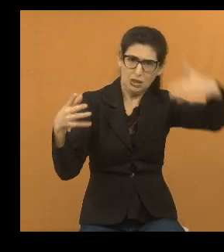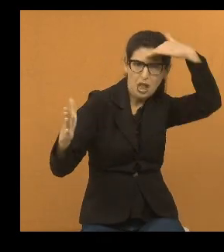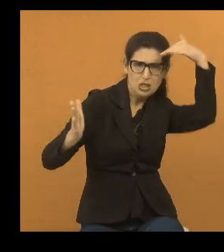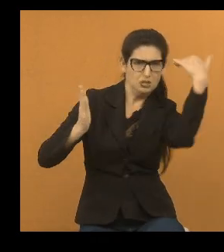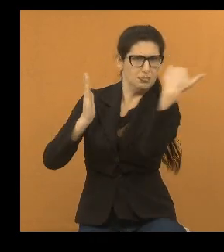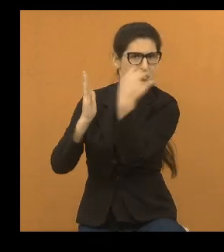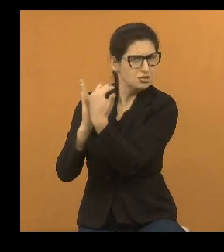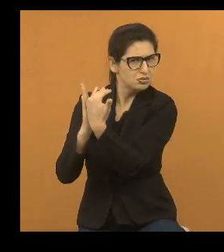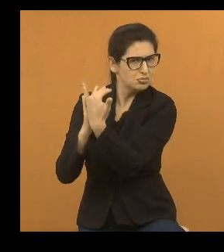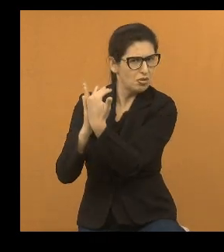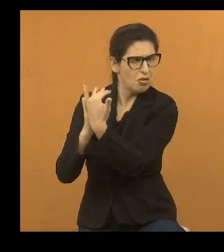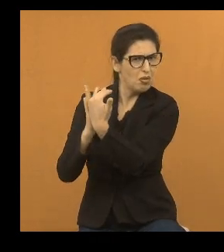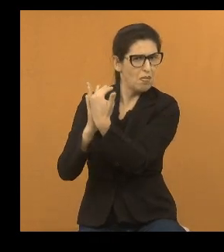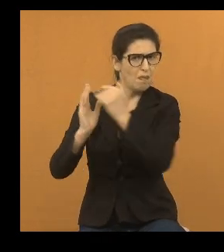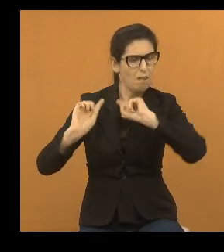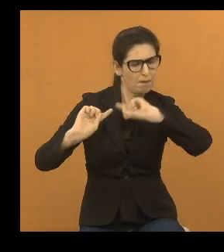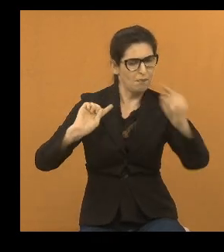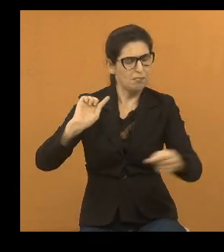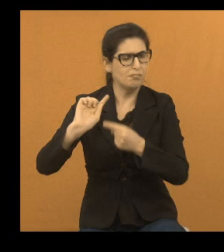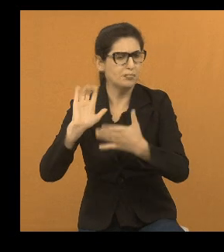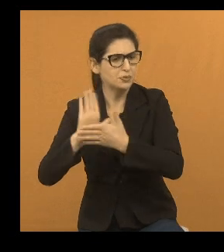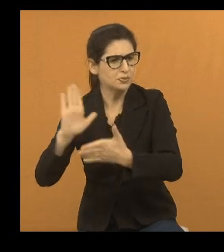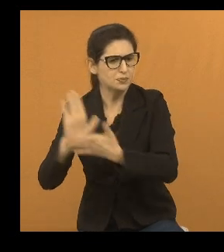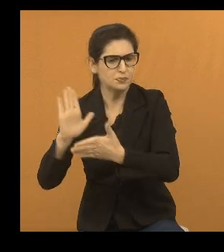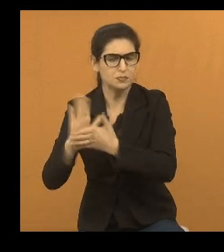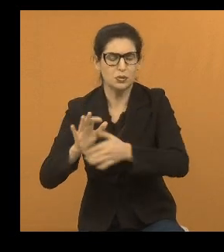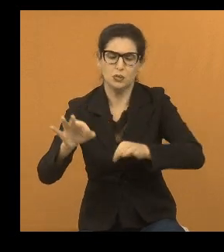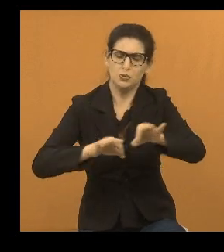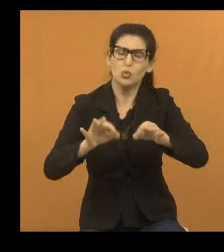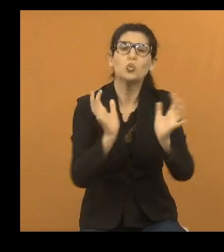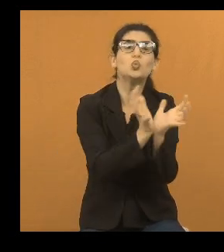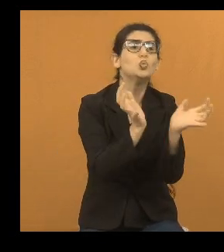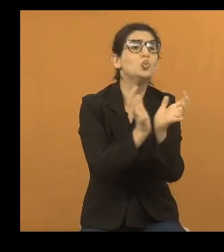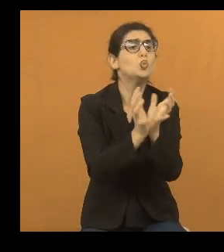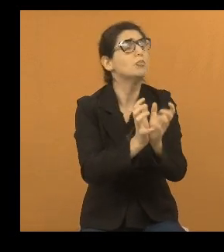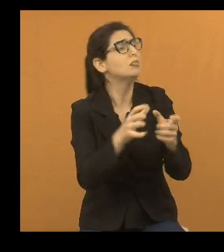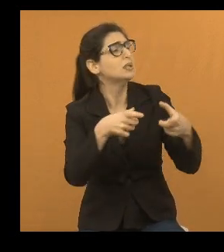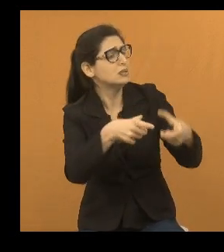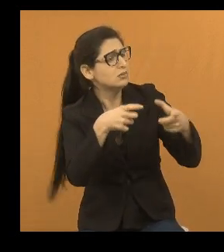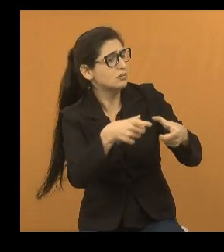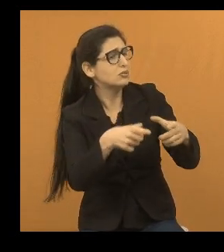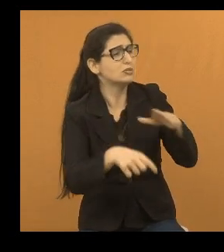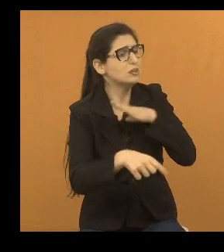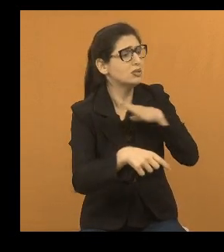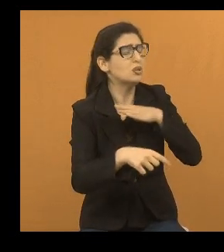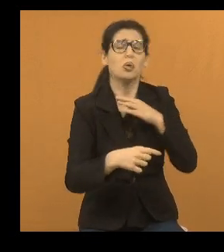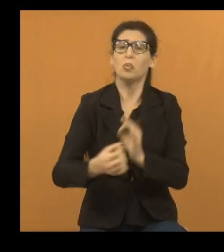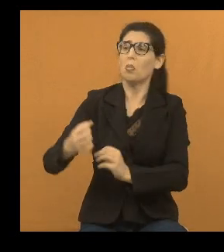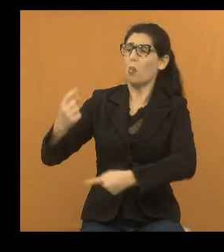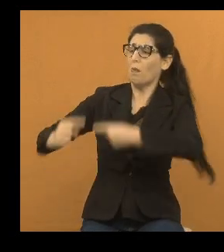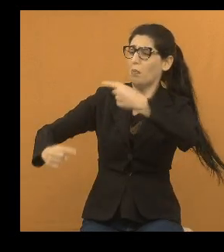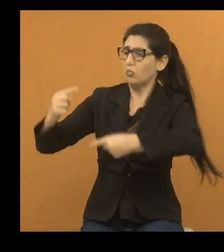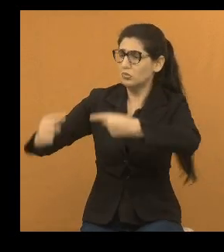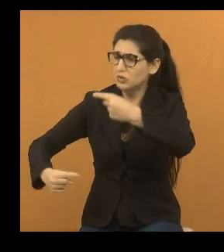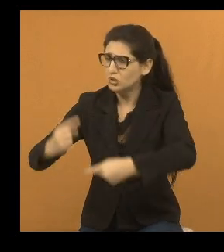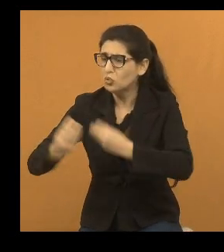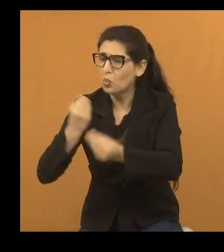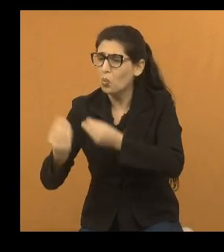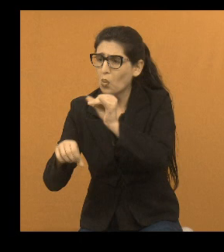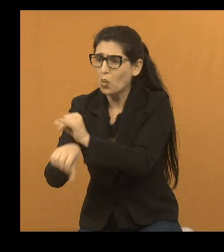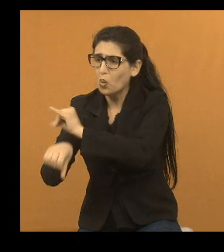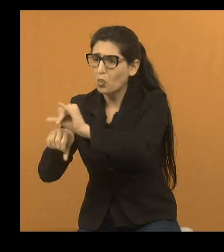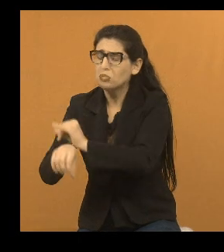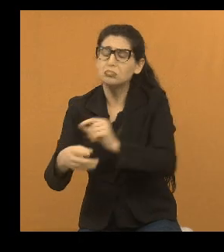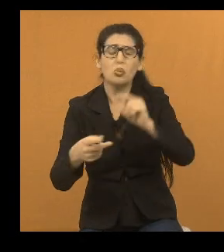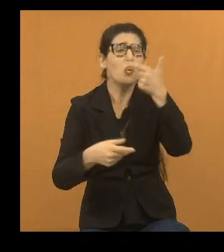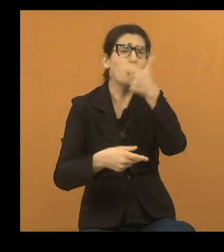plano diretor. Então, um grupo ficou responsável pelos espaços urbanos, o segundo grupo por política, economia e gestão, e o terceiro por mobilidade e